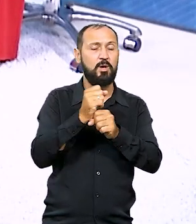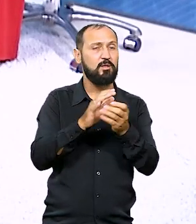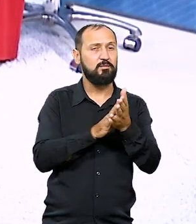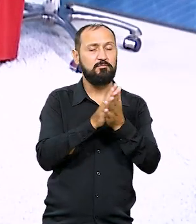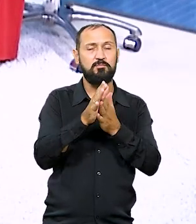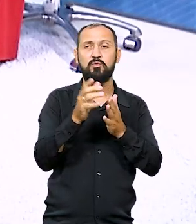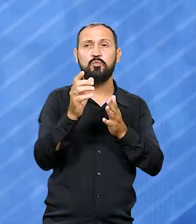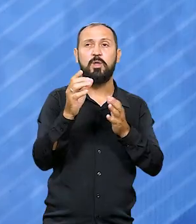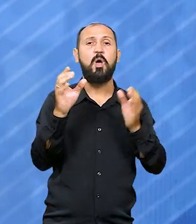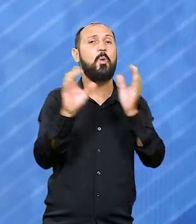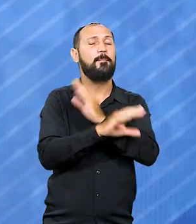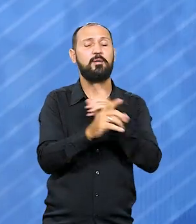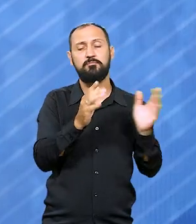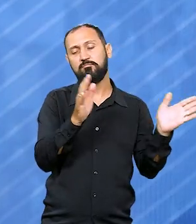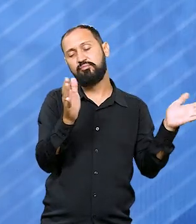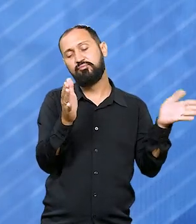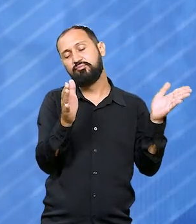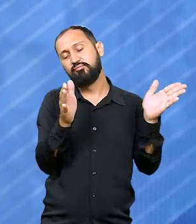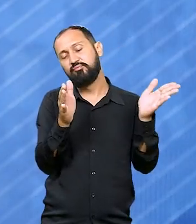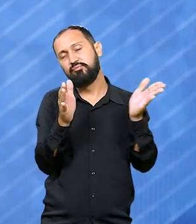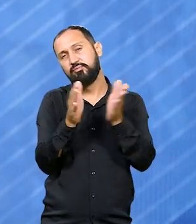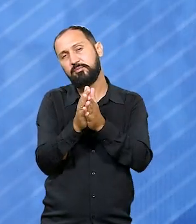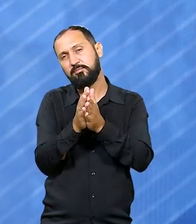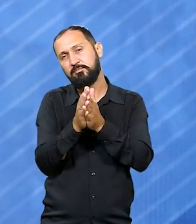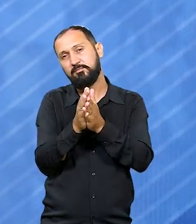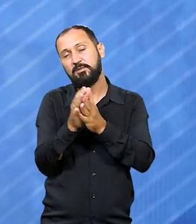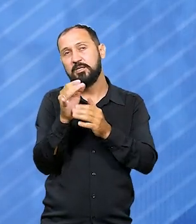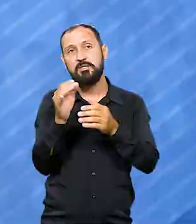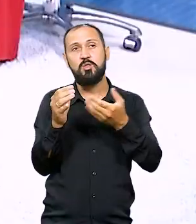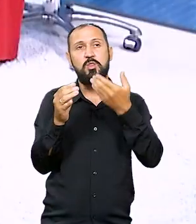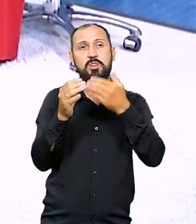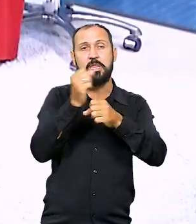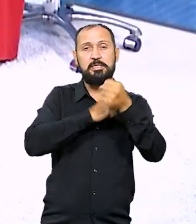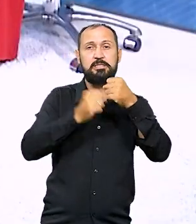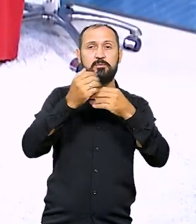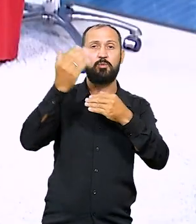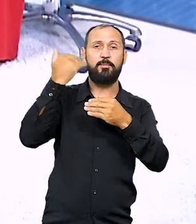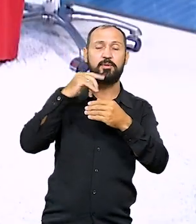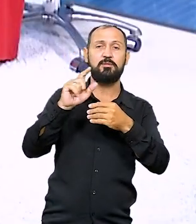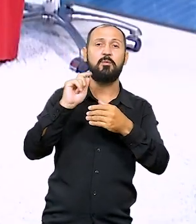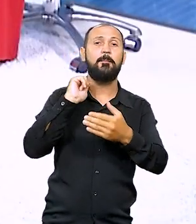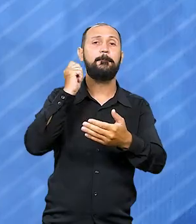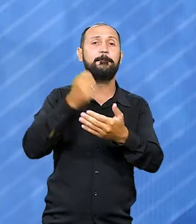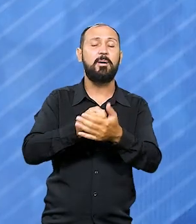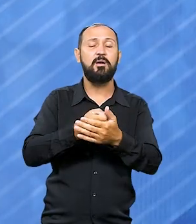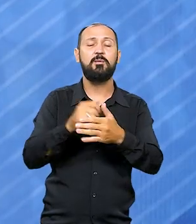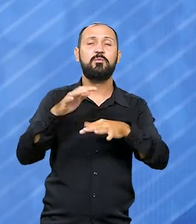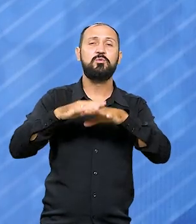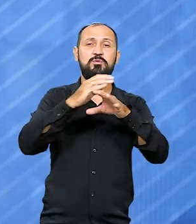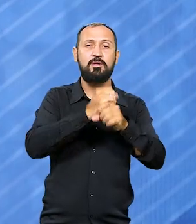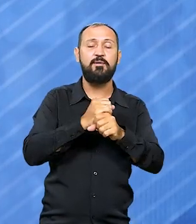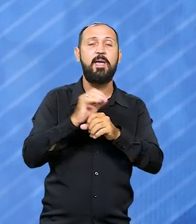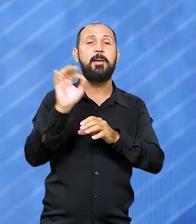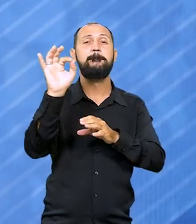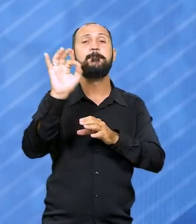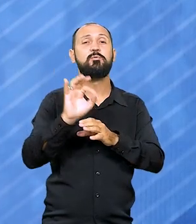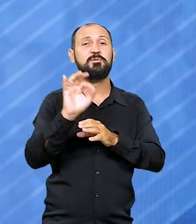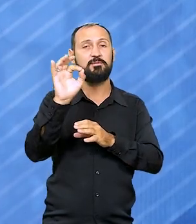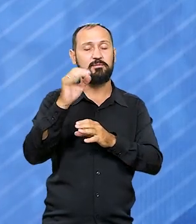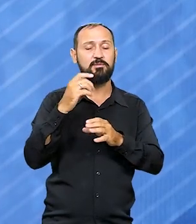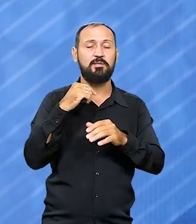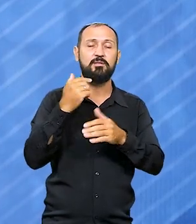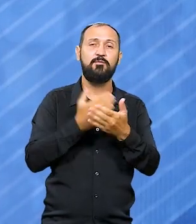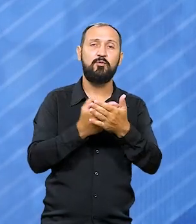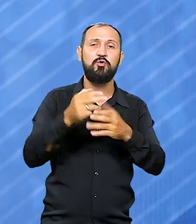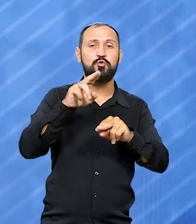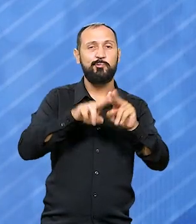trabalhou por um ano inteiro, né, se ele não vem trabalhando na empresa desde dezembro do ano passado, o pagamento e o cálculo vai